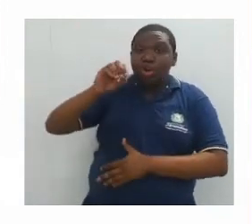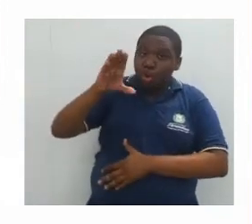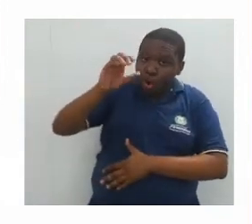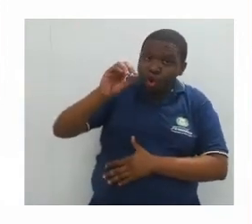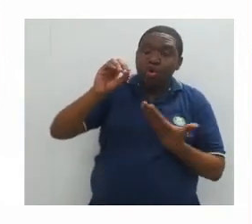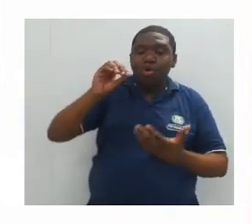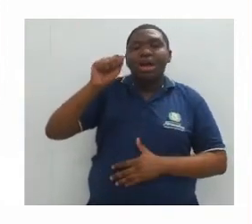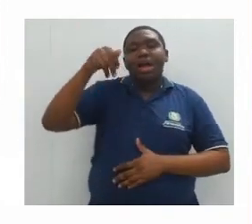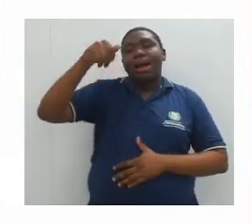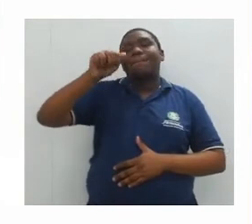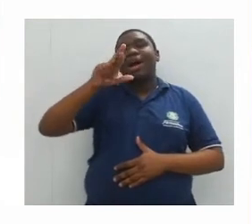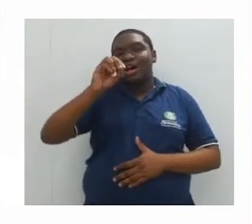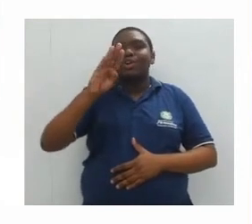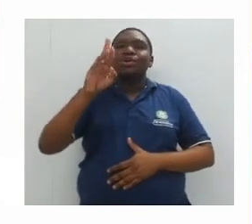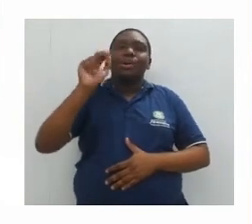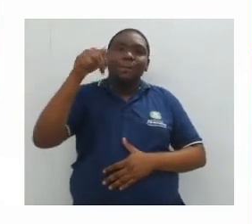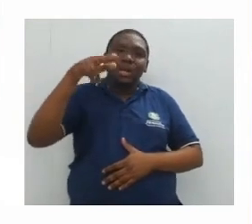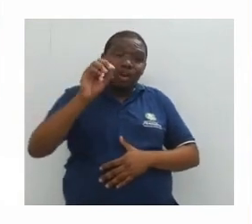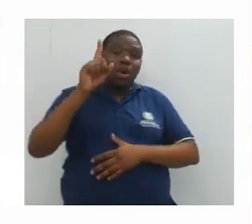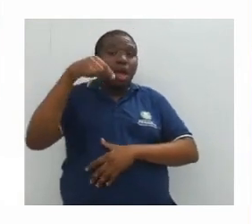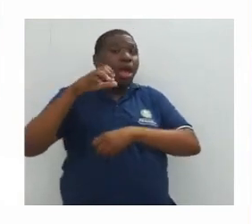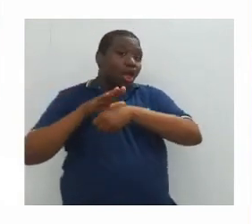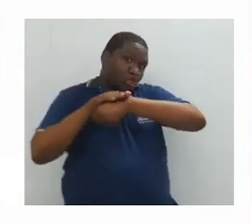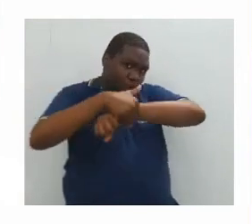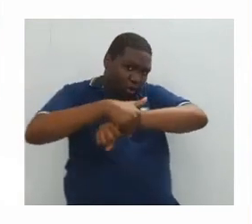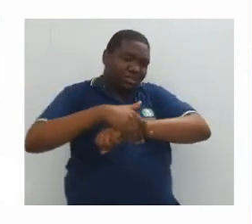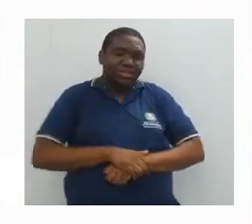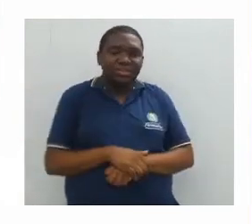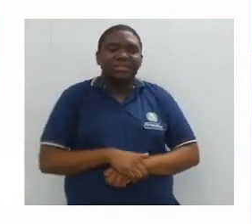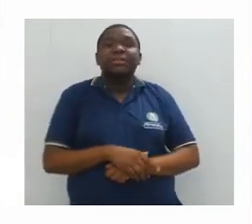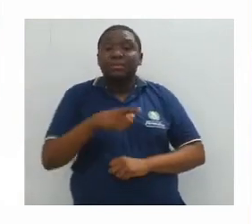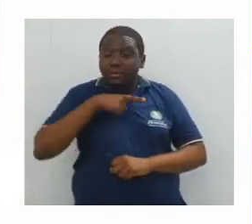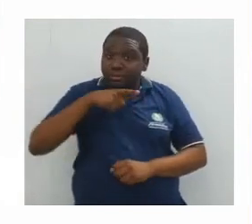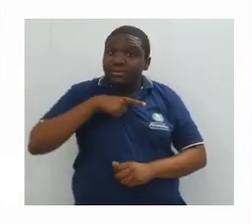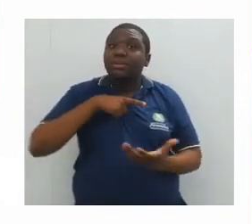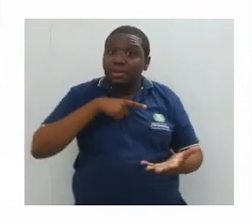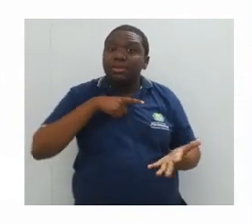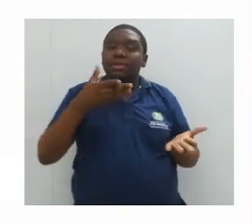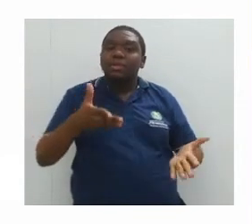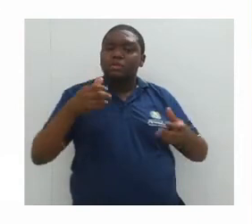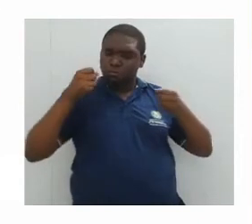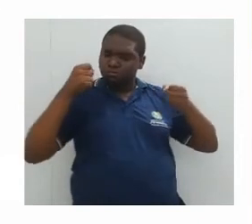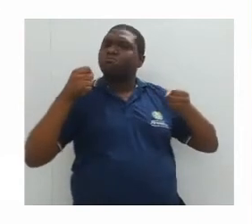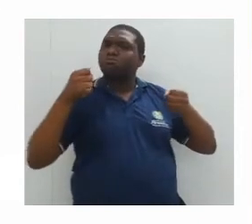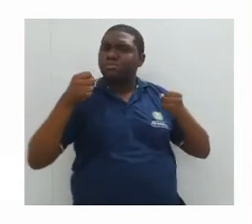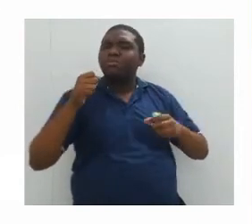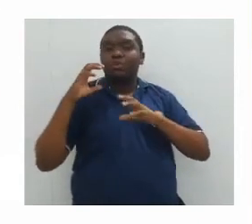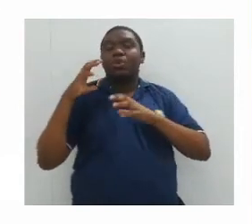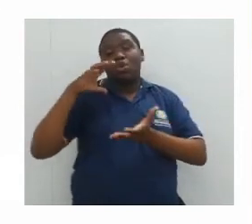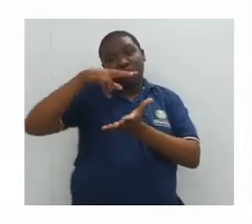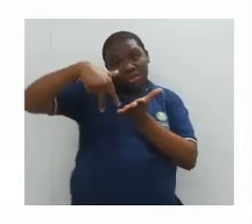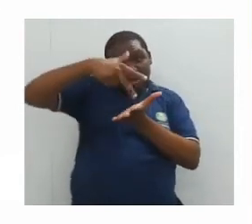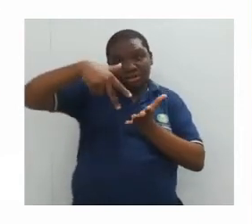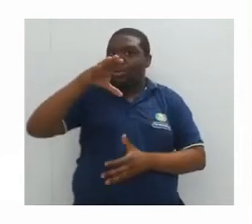Branco nas noites aí, né? Lembrando que essa resistência também do coco, é bem interessante